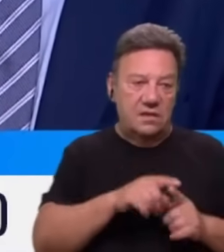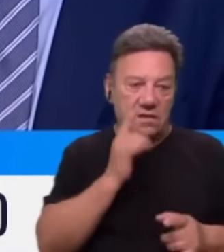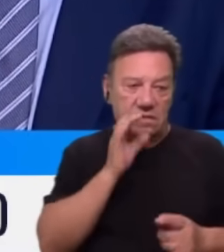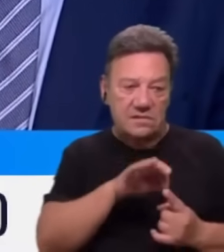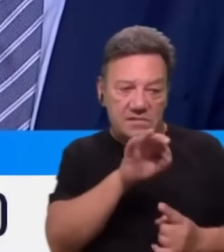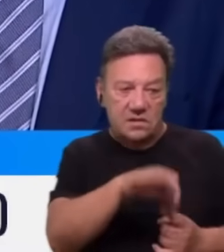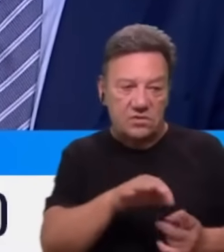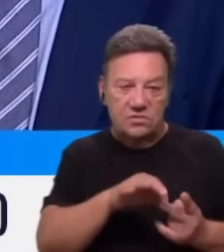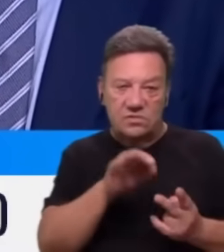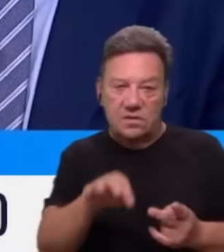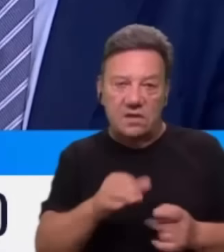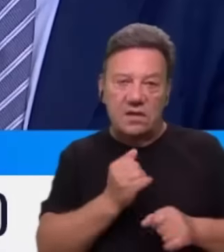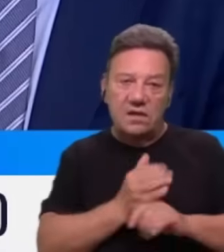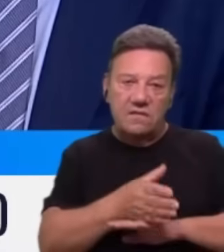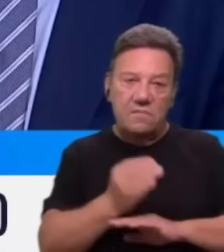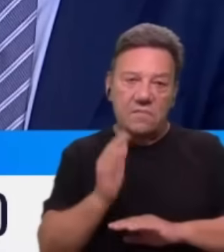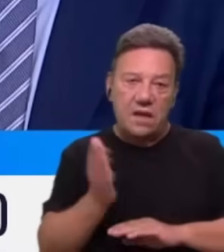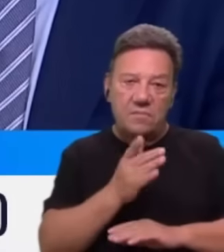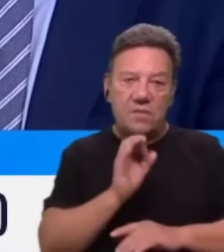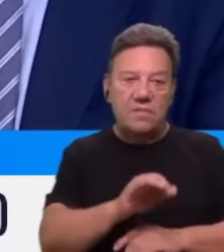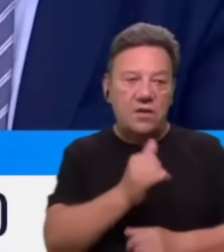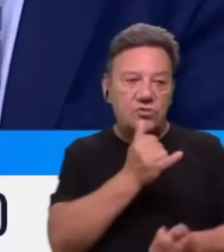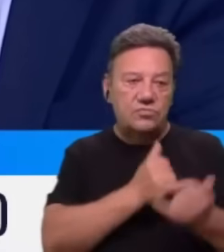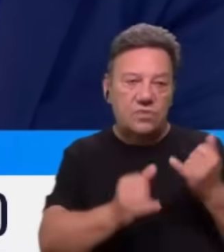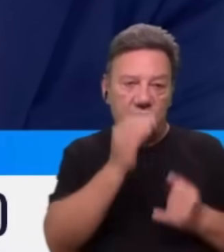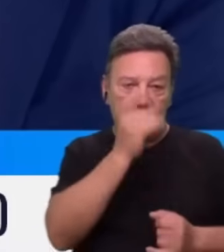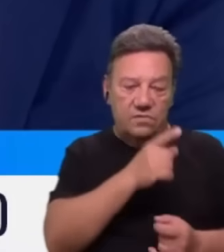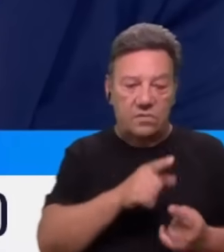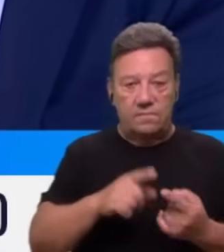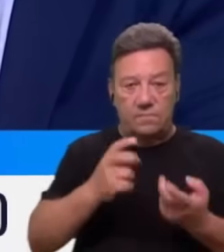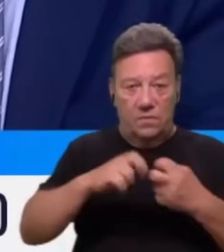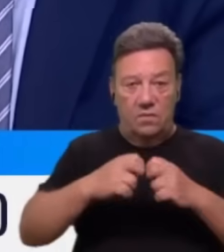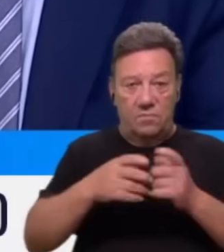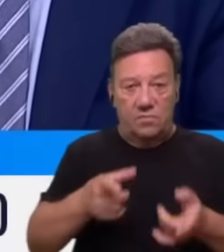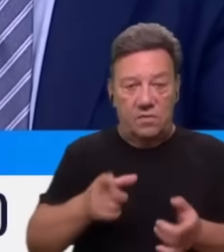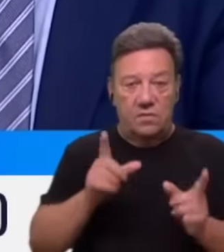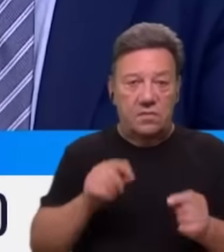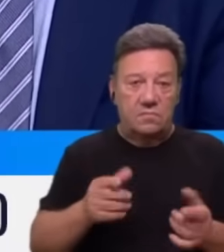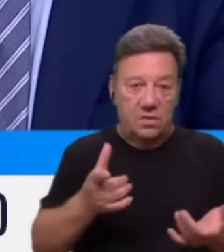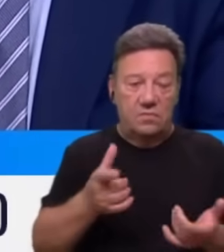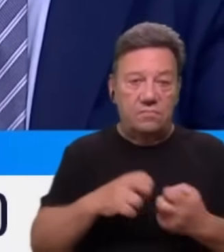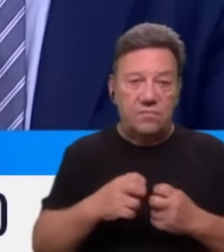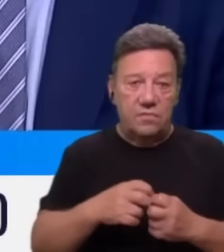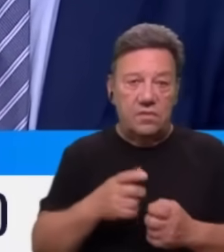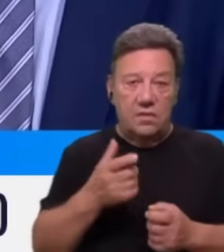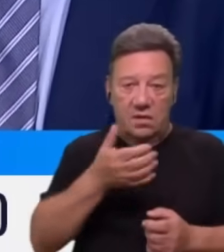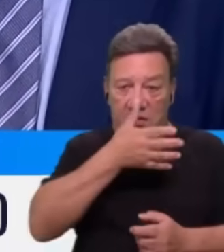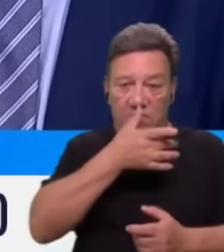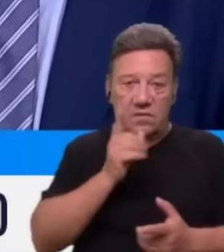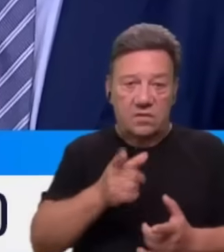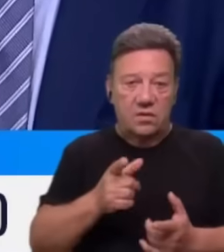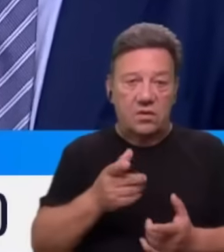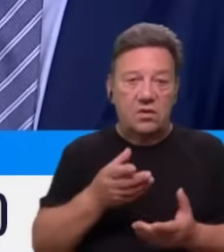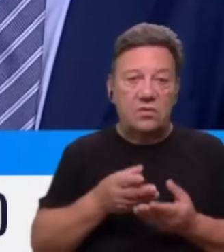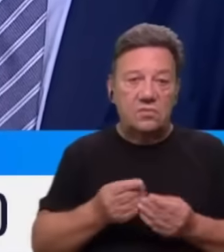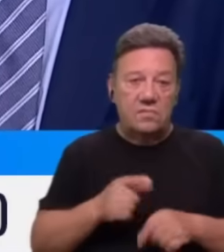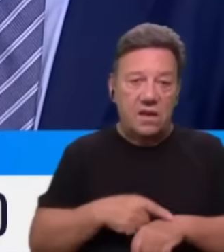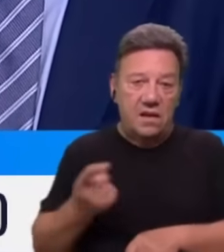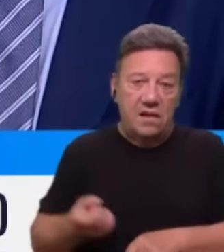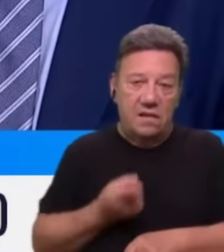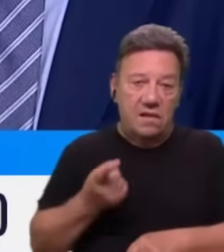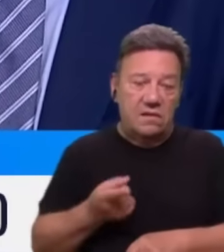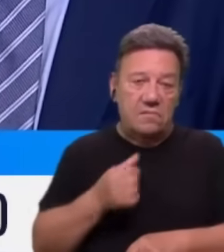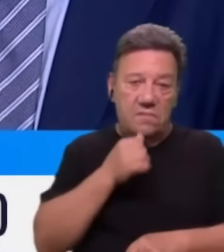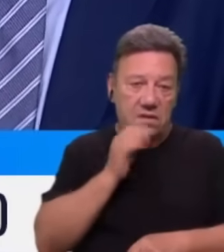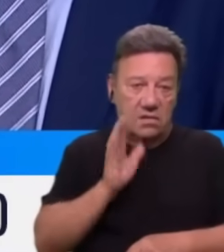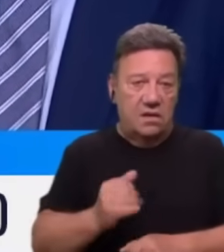e de intervenção mais rápida para substituição de professores e há um problema que é um problema que infelizmente é de resolução mais lenta mas sobre